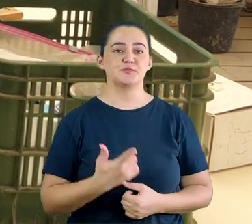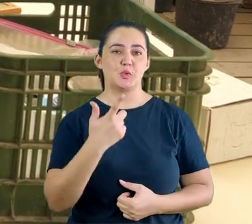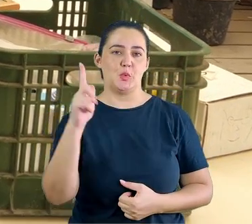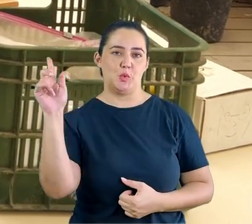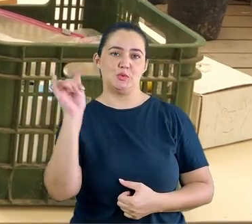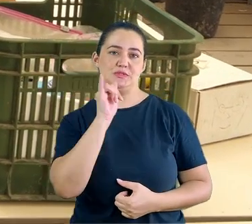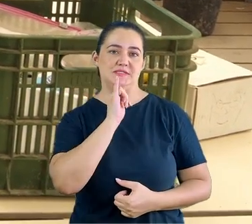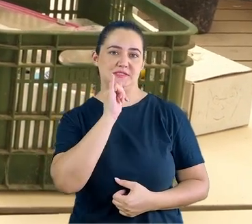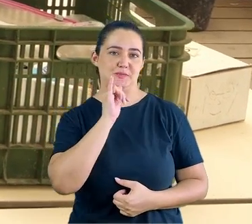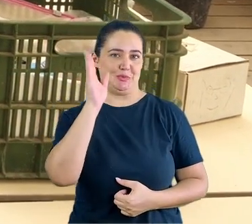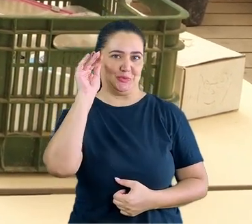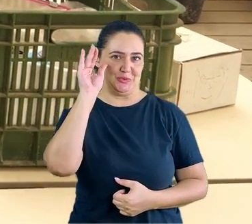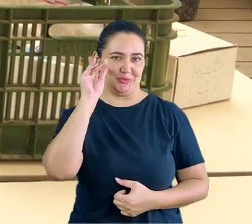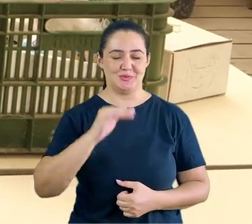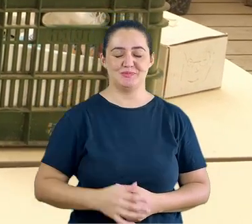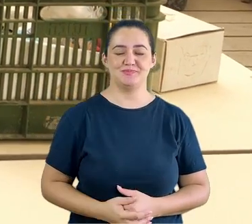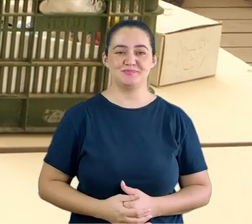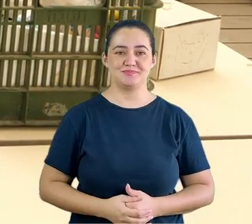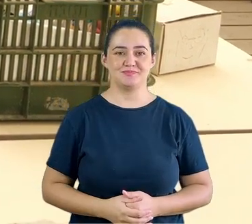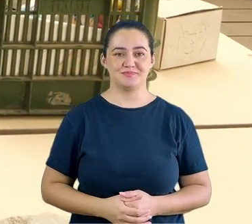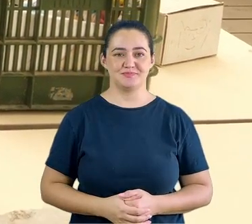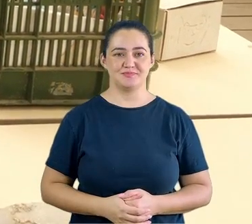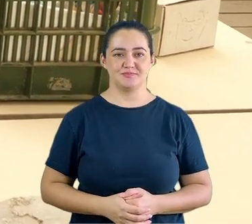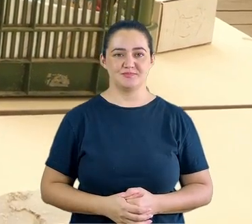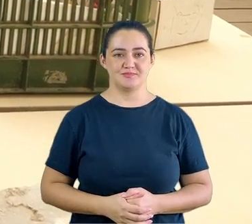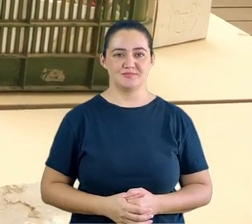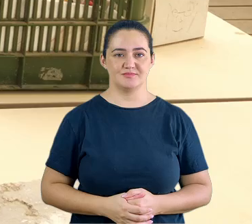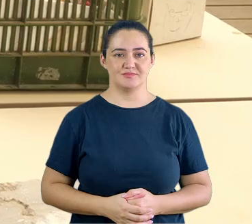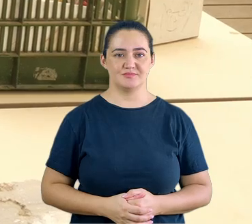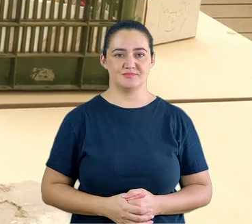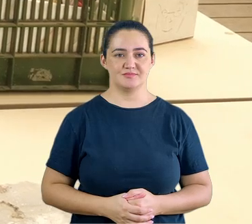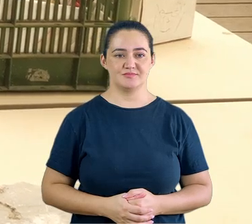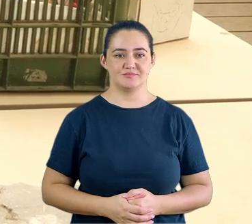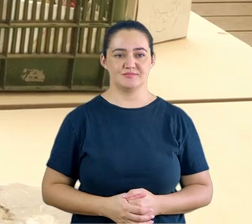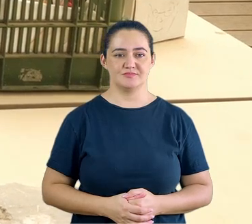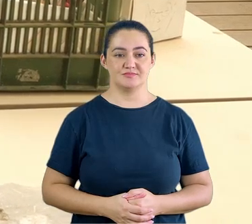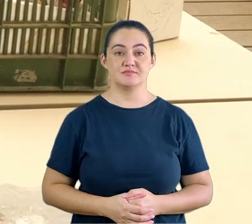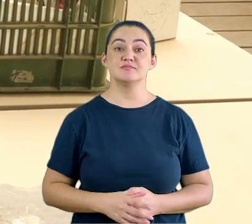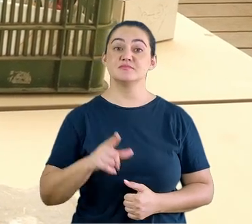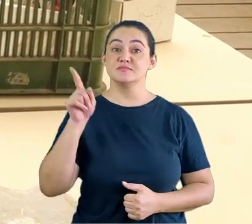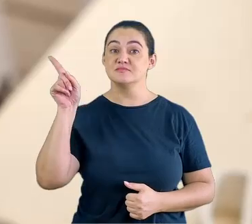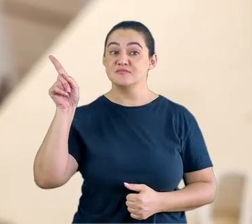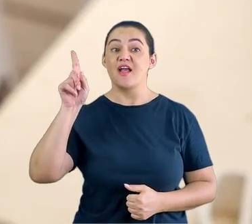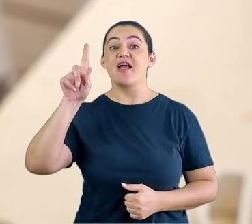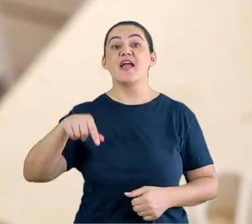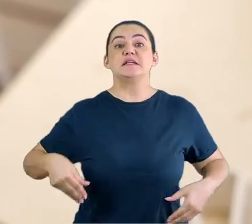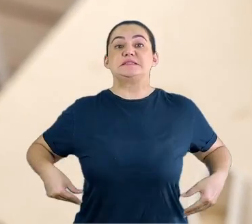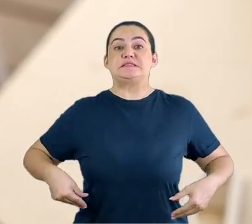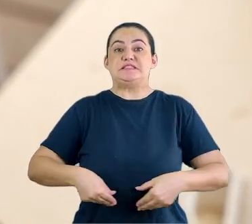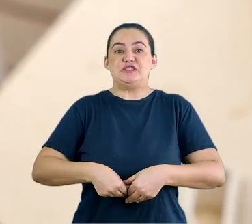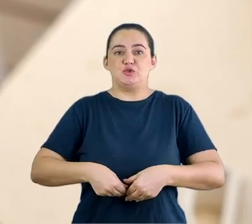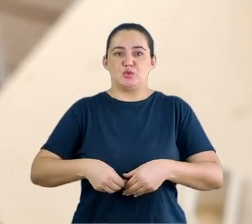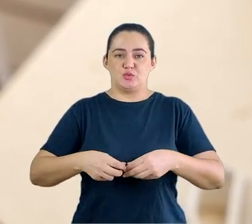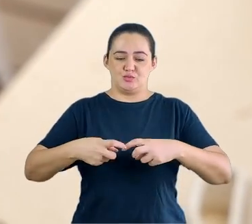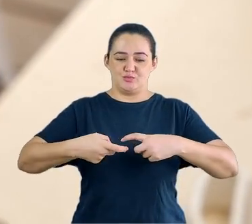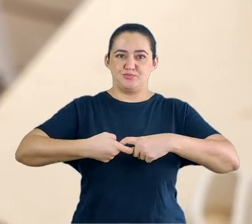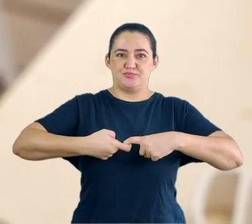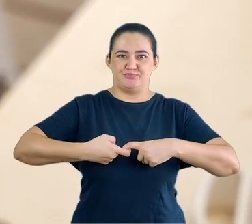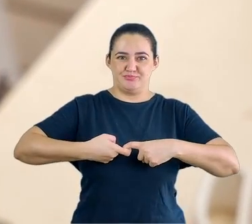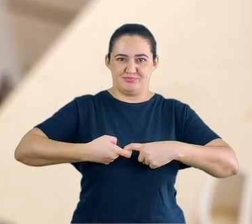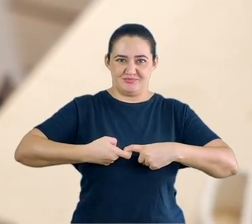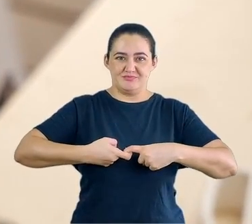temos outras indicações curiosas aqui. Vamos ver. Você tem uma fivela de cinto, uma fivela que pode ser do